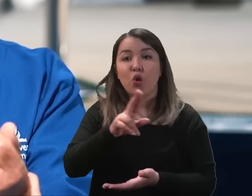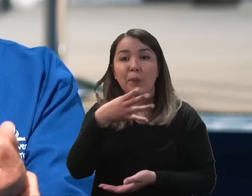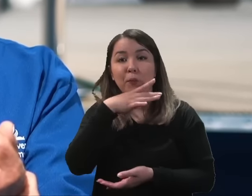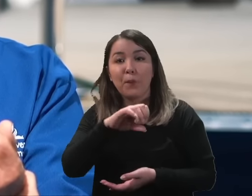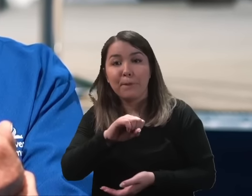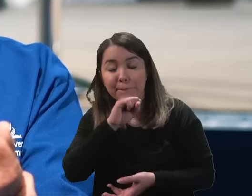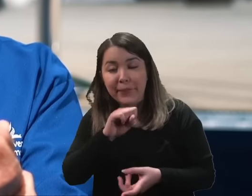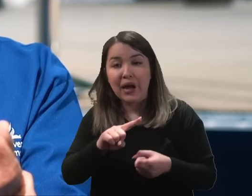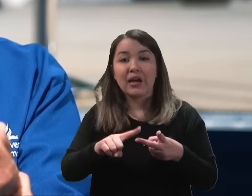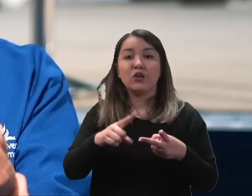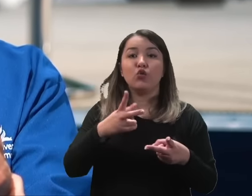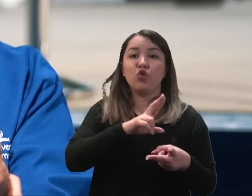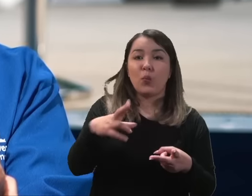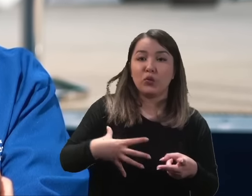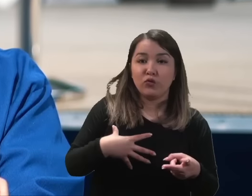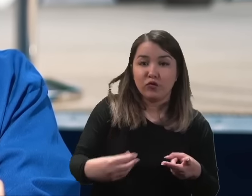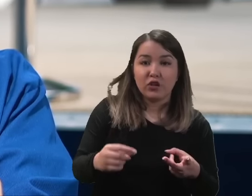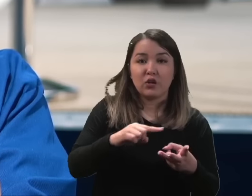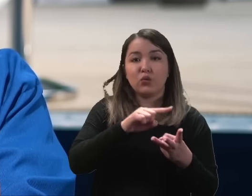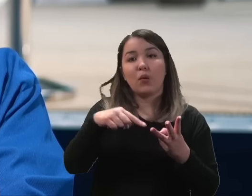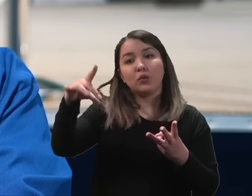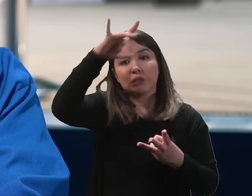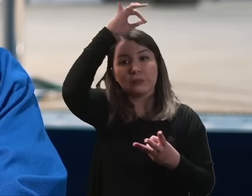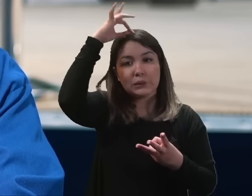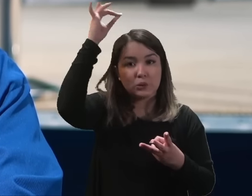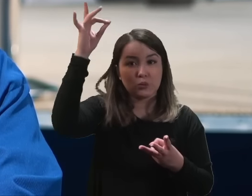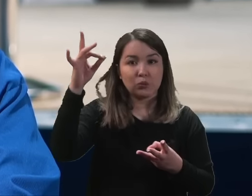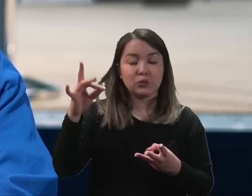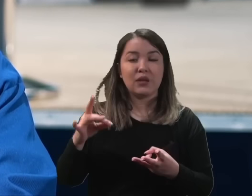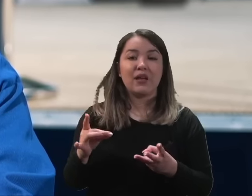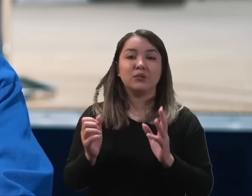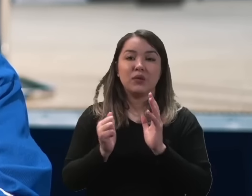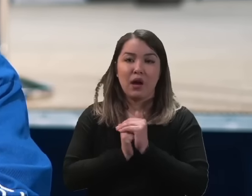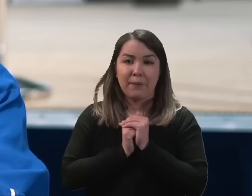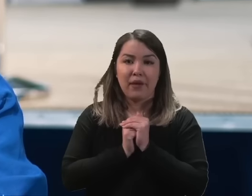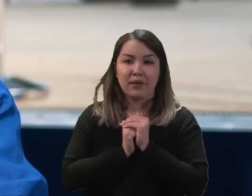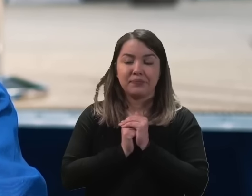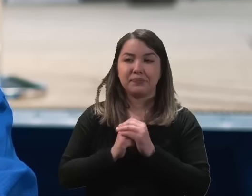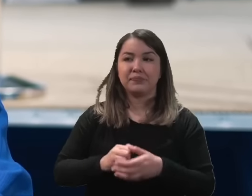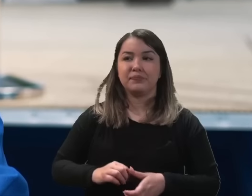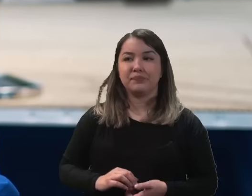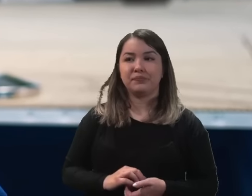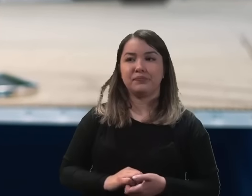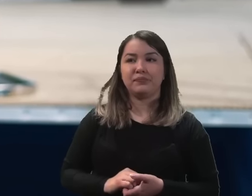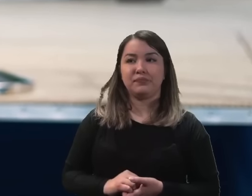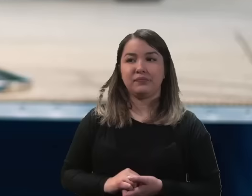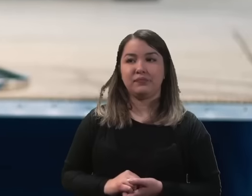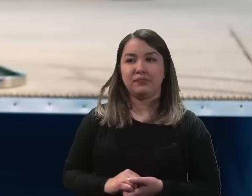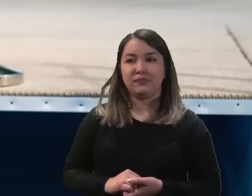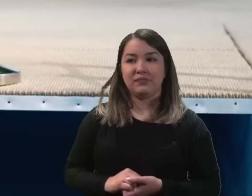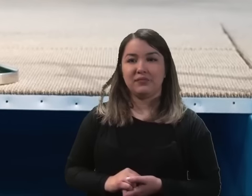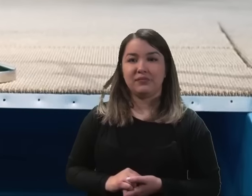em nome do filho e do espírito santo amém fecha o nariz